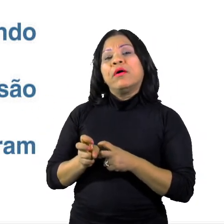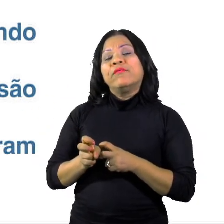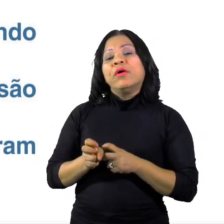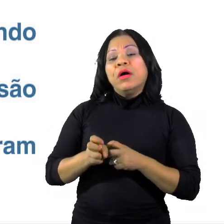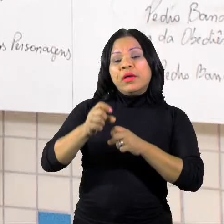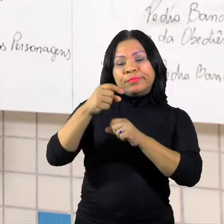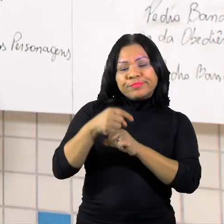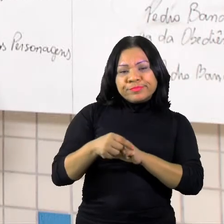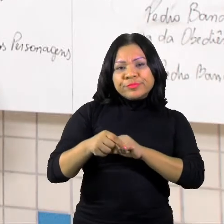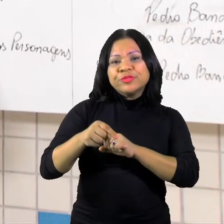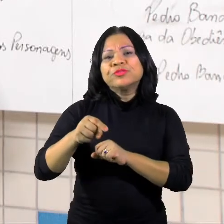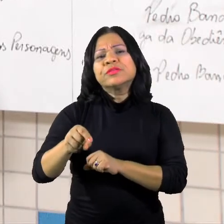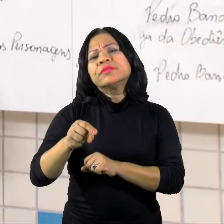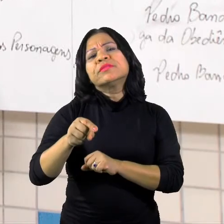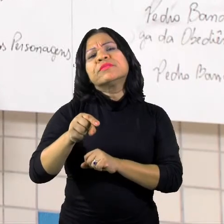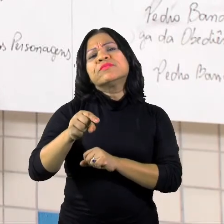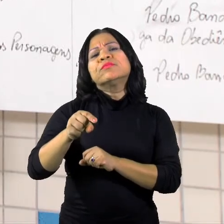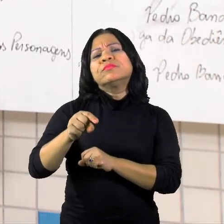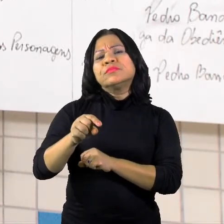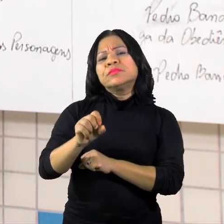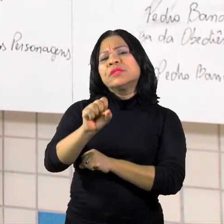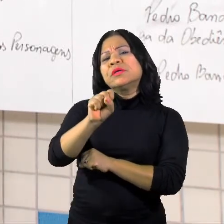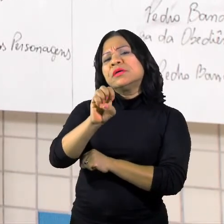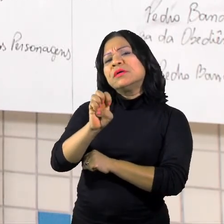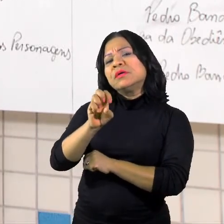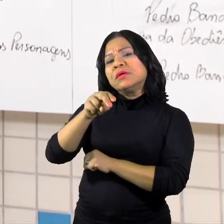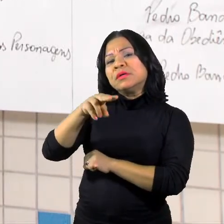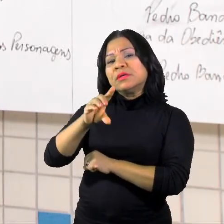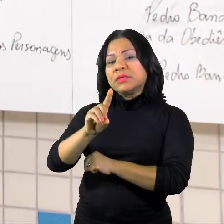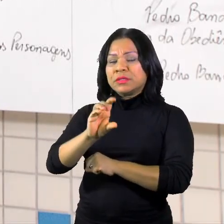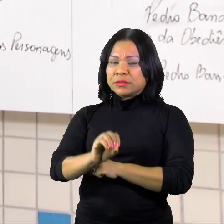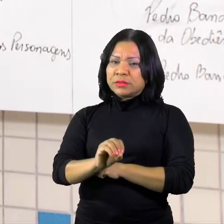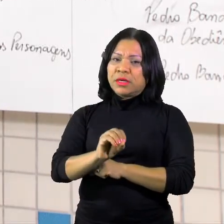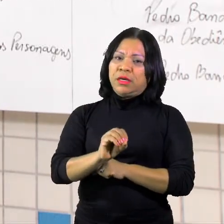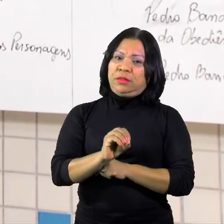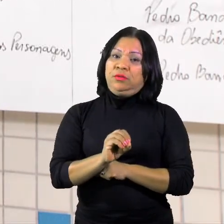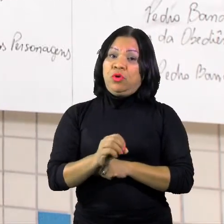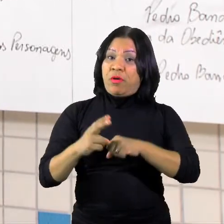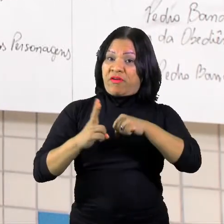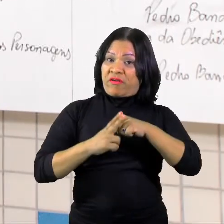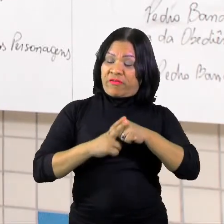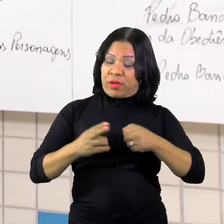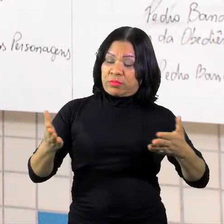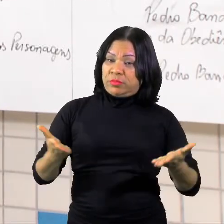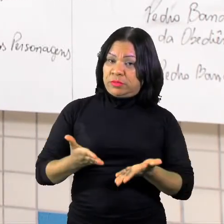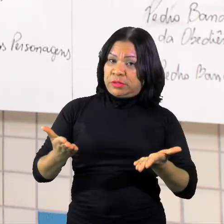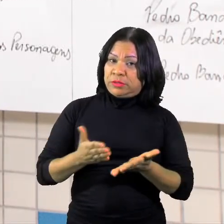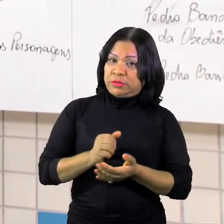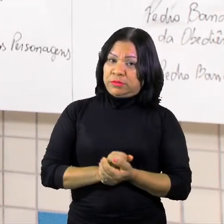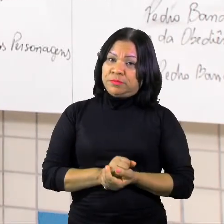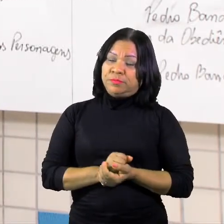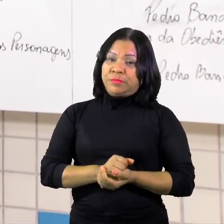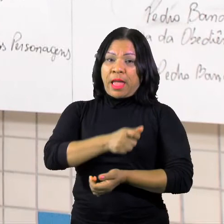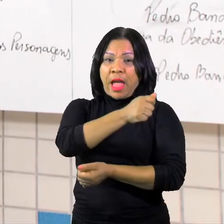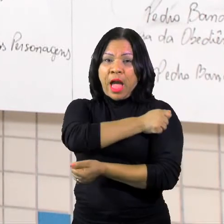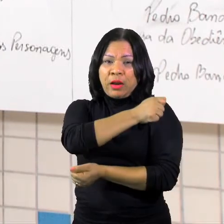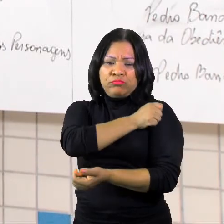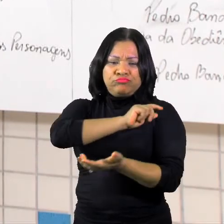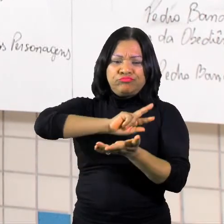que? No presente. Alunos de várias escolas são